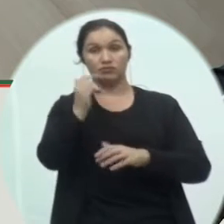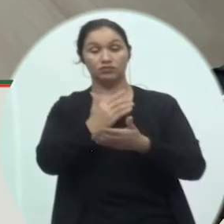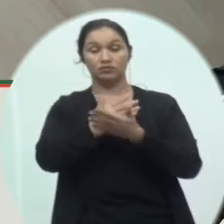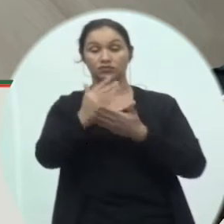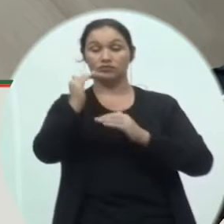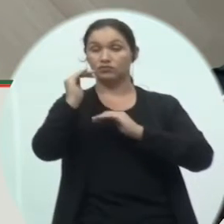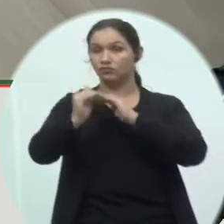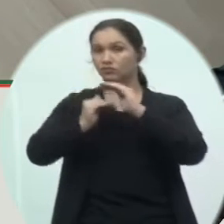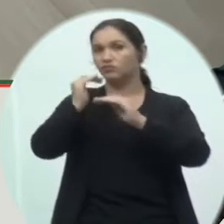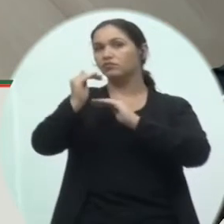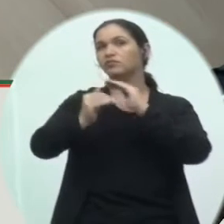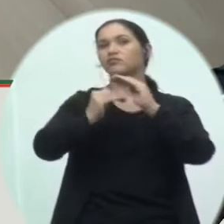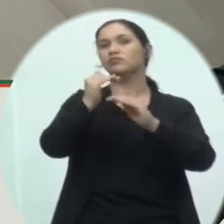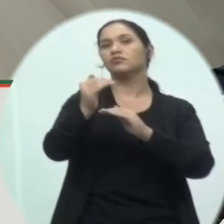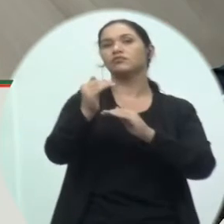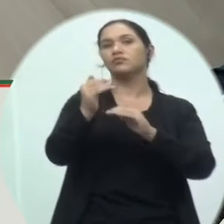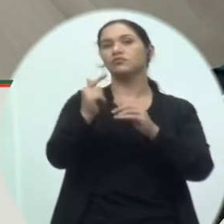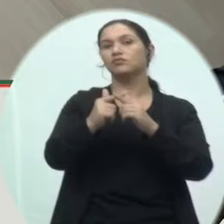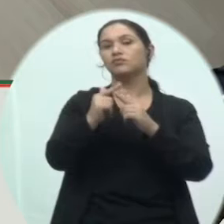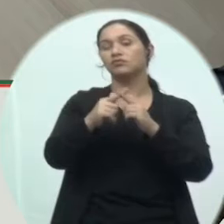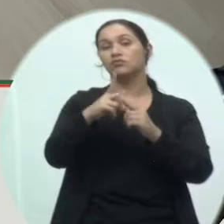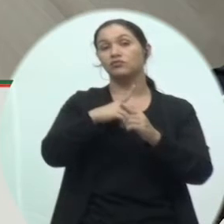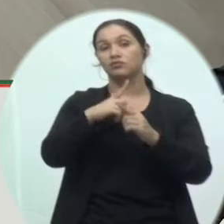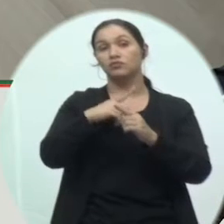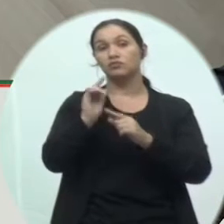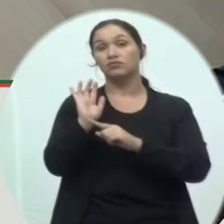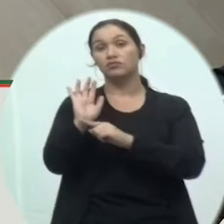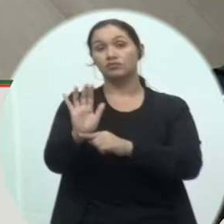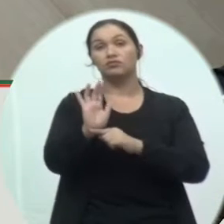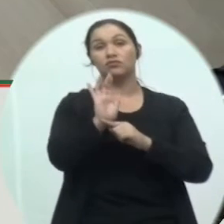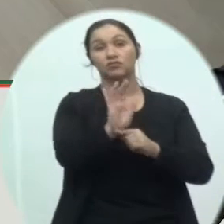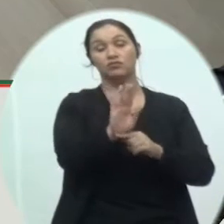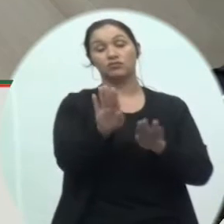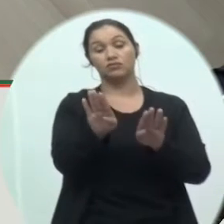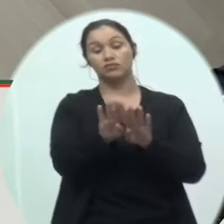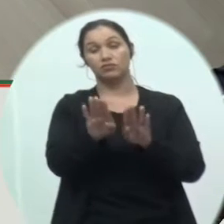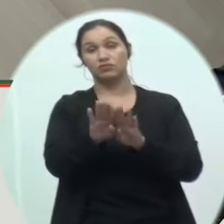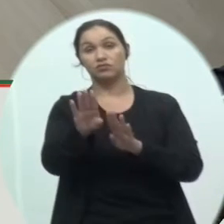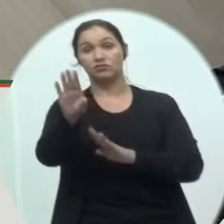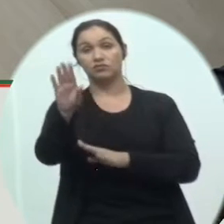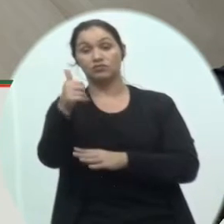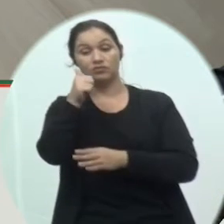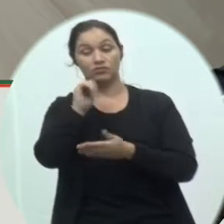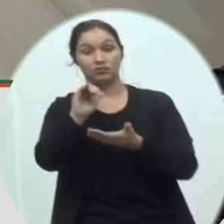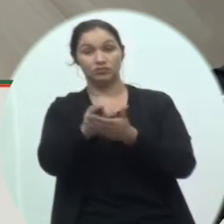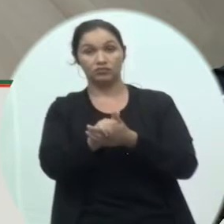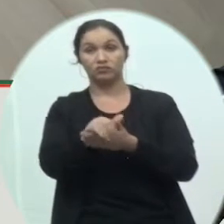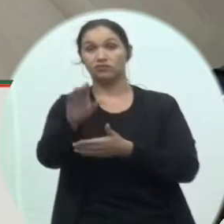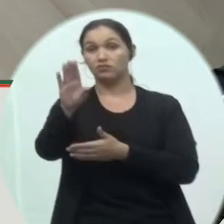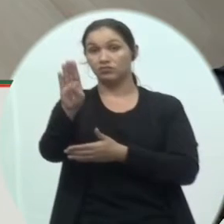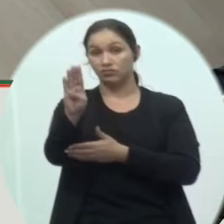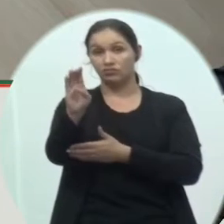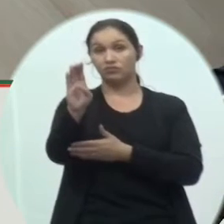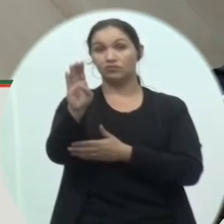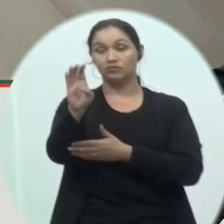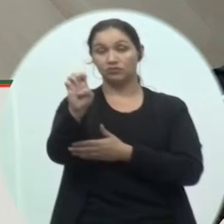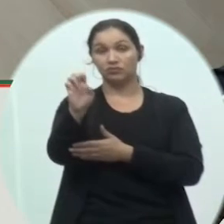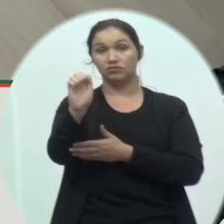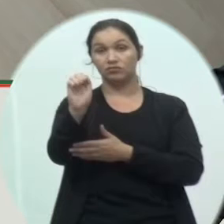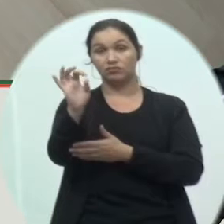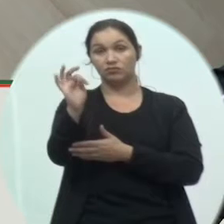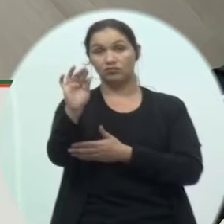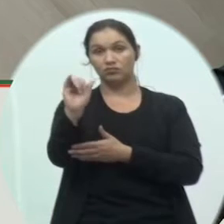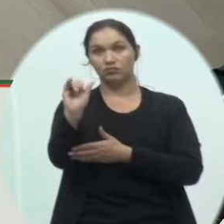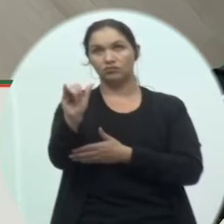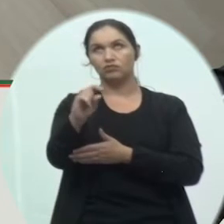incessante, contando com o auxílio cotidiano de sua esposa, Dona Beatriz Smith. Mais forte se acendeu a chama do amor divino